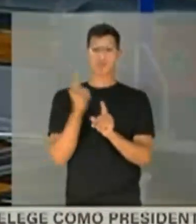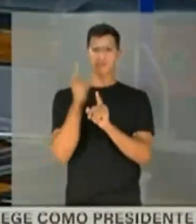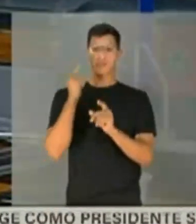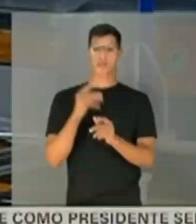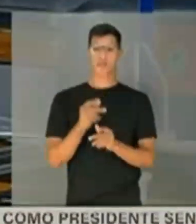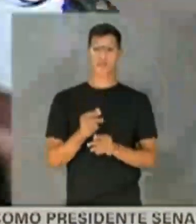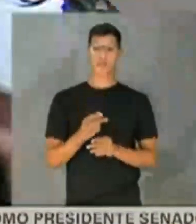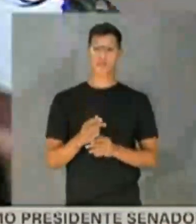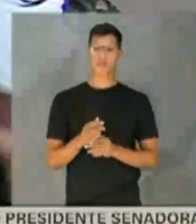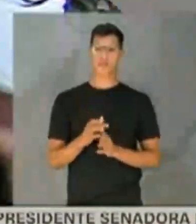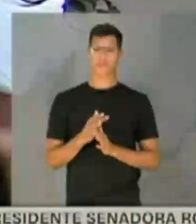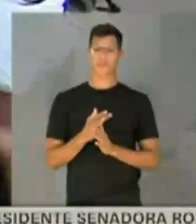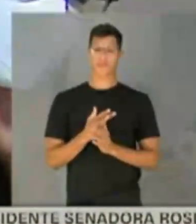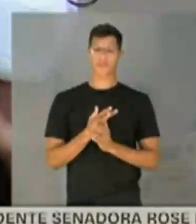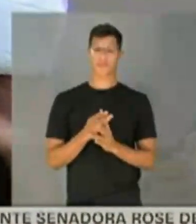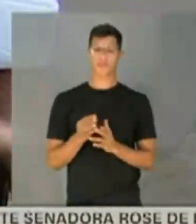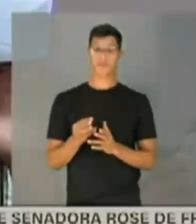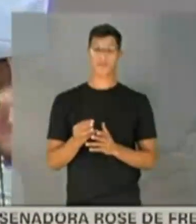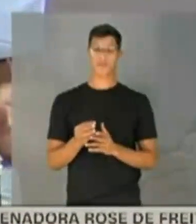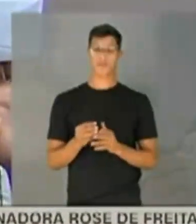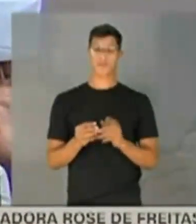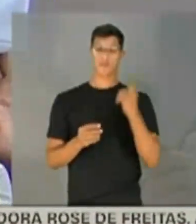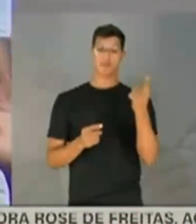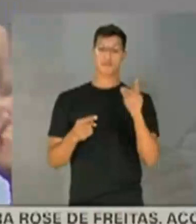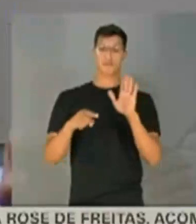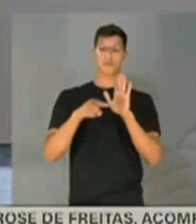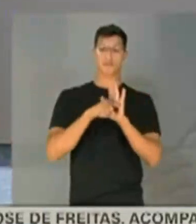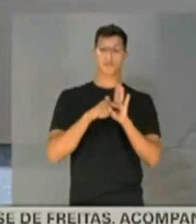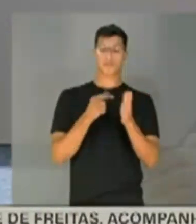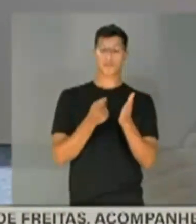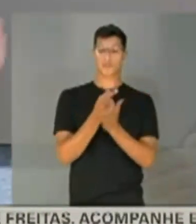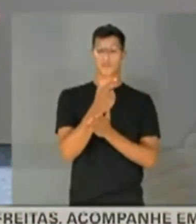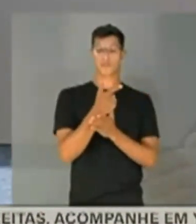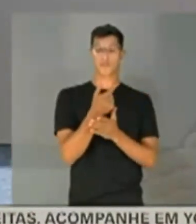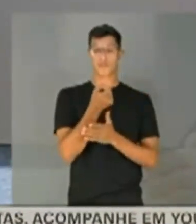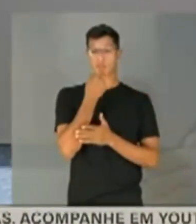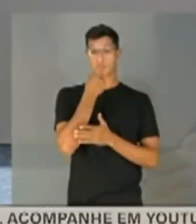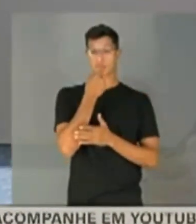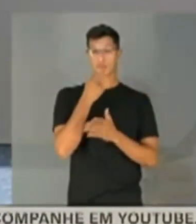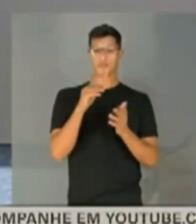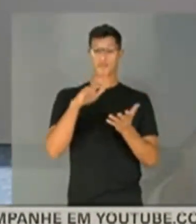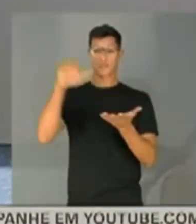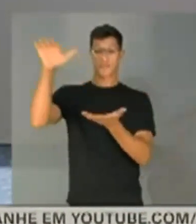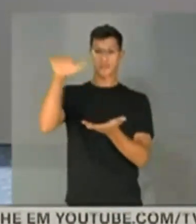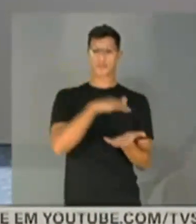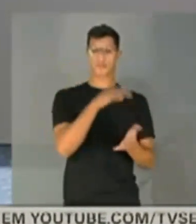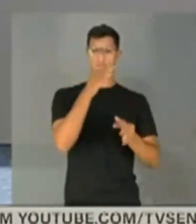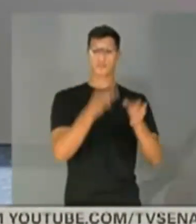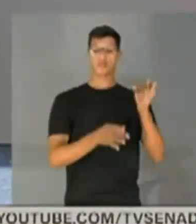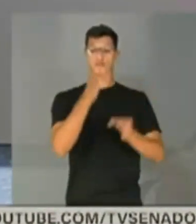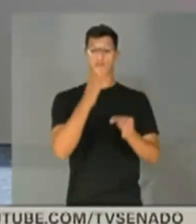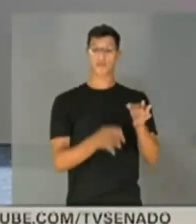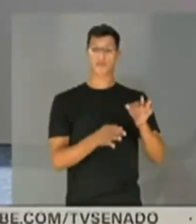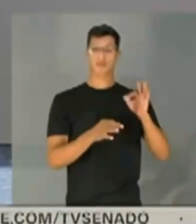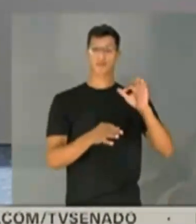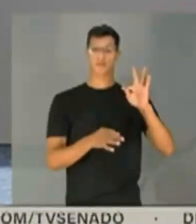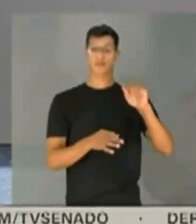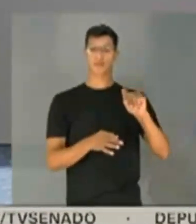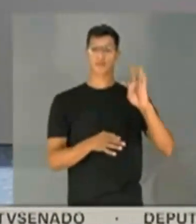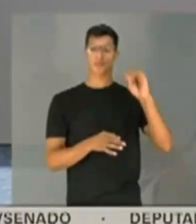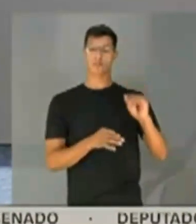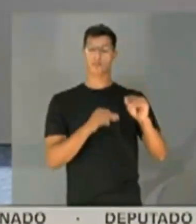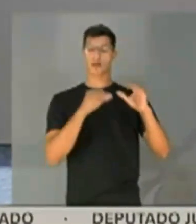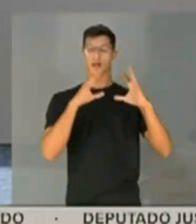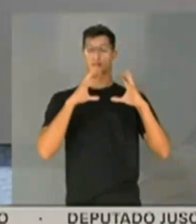identificou? Especificamente um ponto na aquisição de medicamentos por demanda judicial, que é até um fato bem